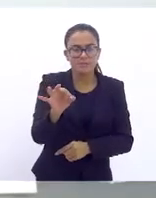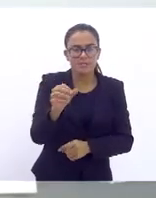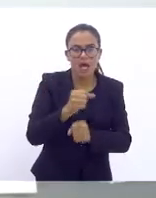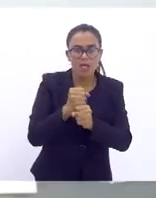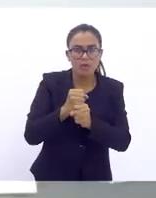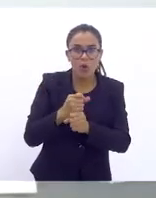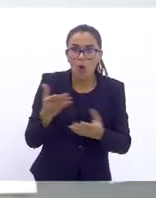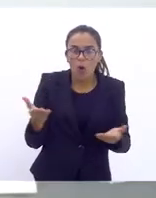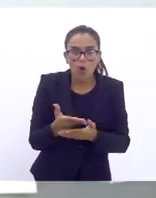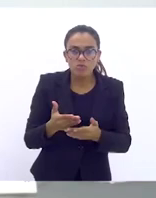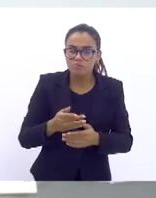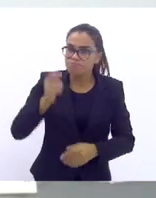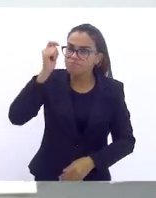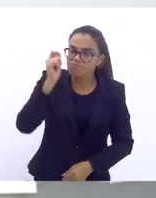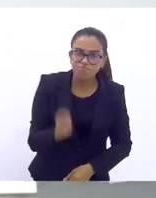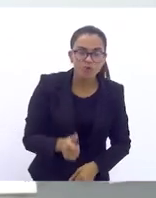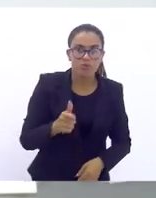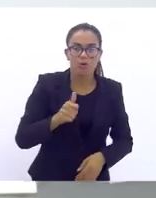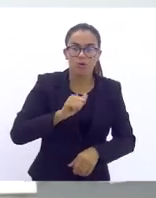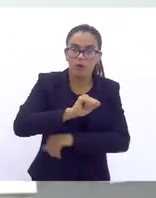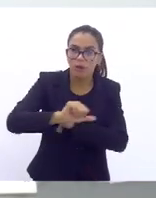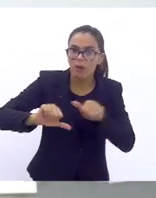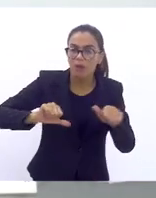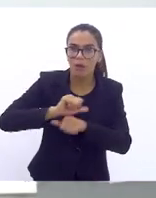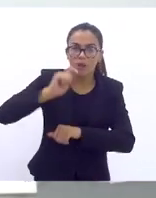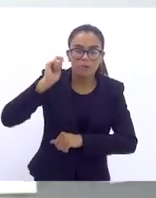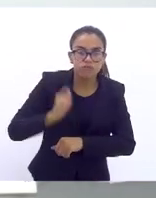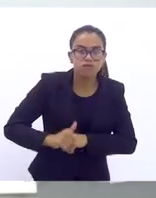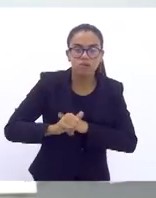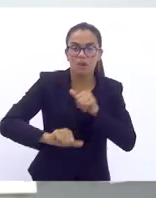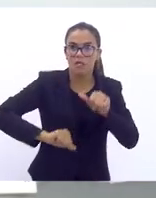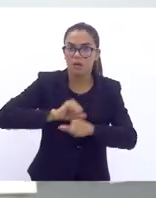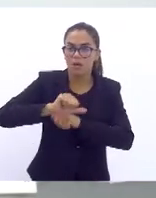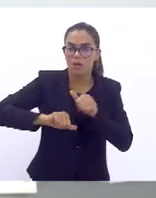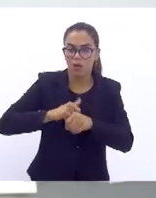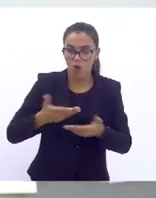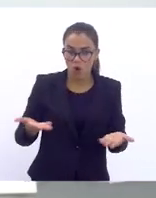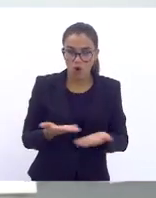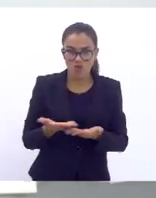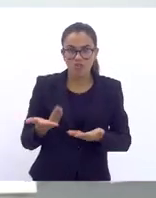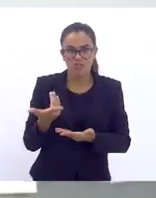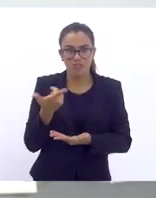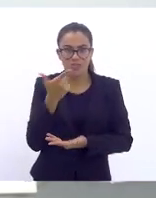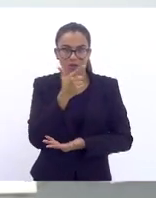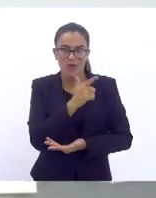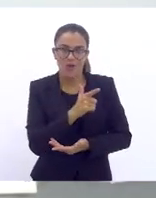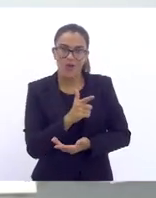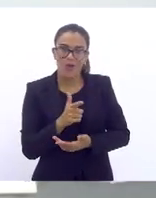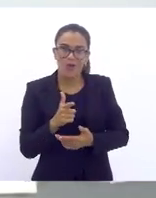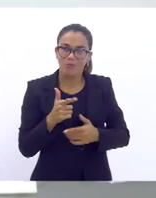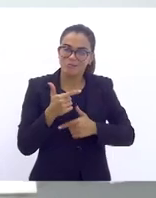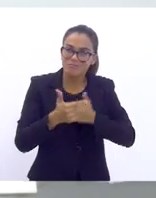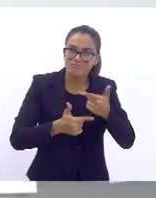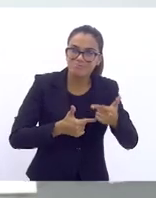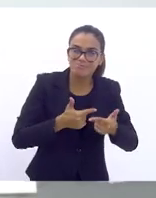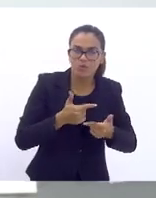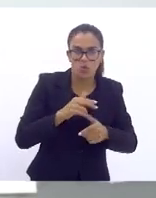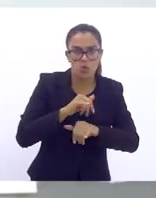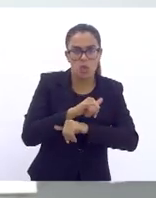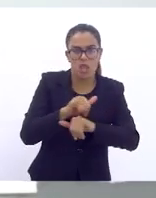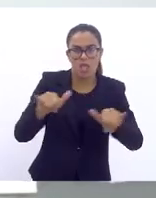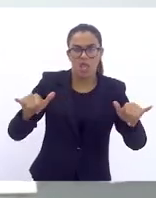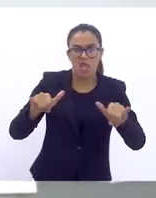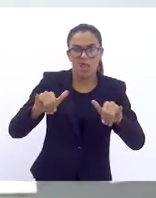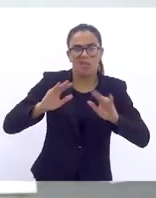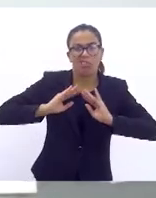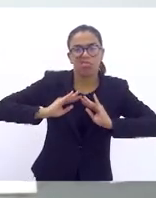rápido o que você consegue implantar hoje quando você isso não é uma mensagem de